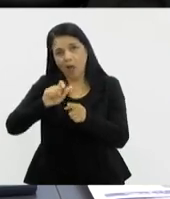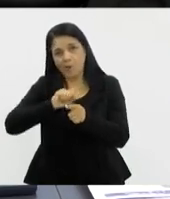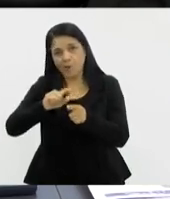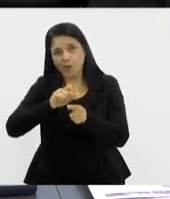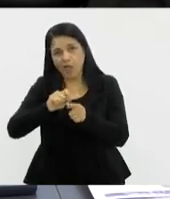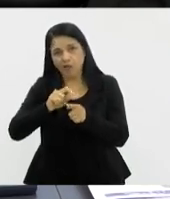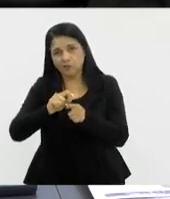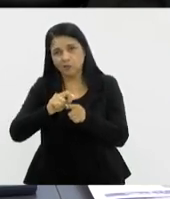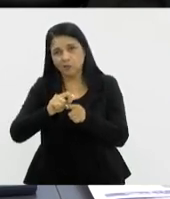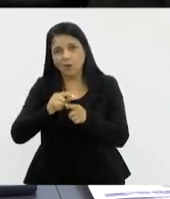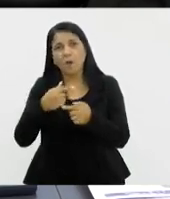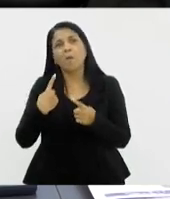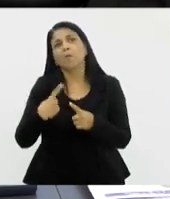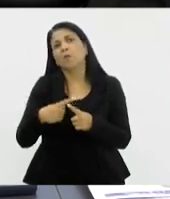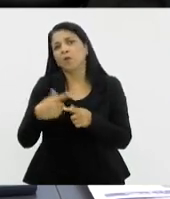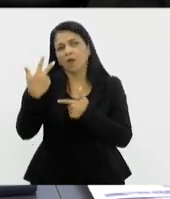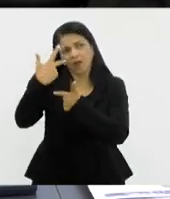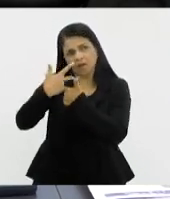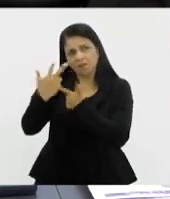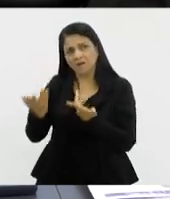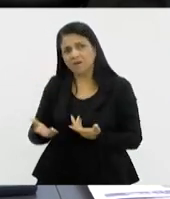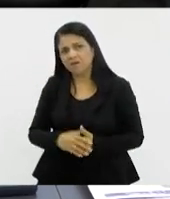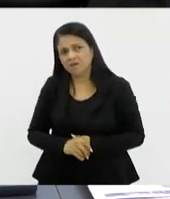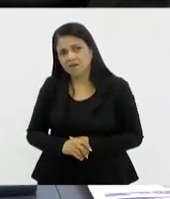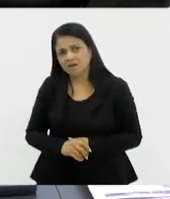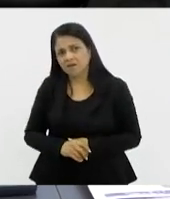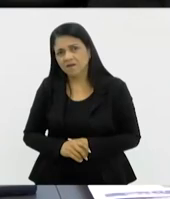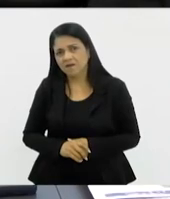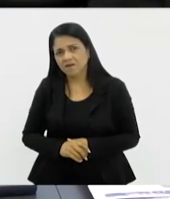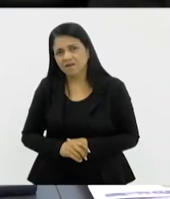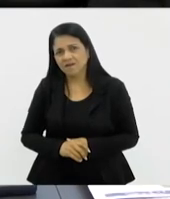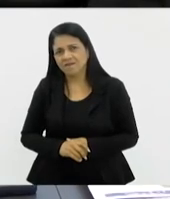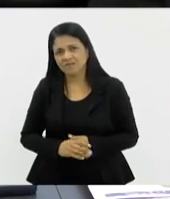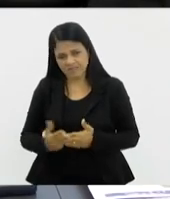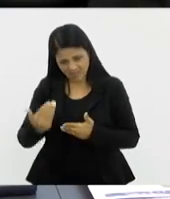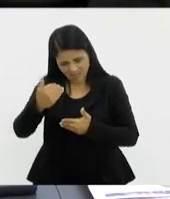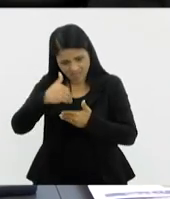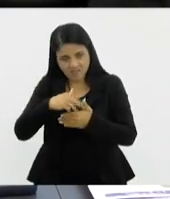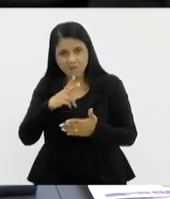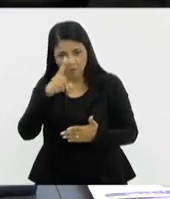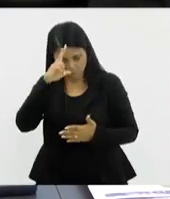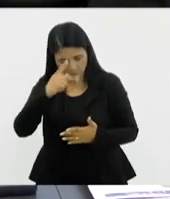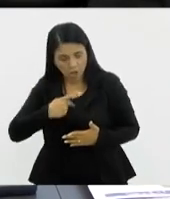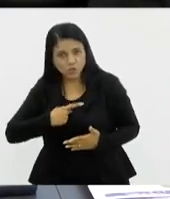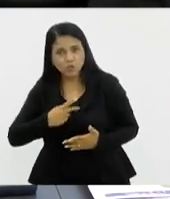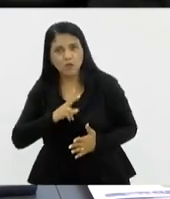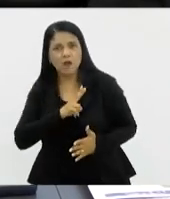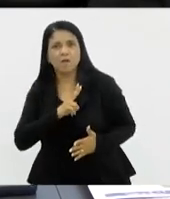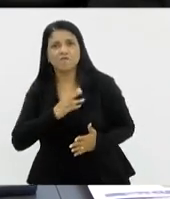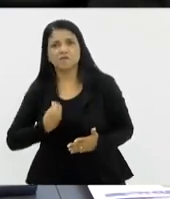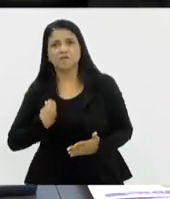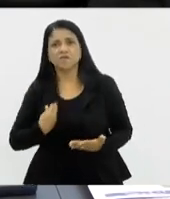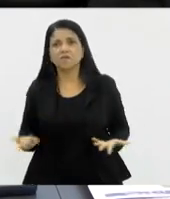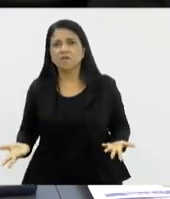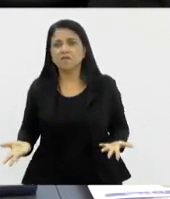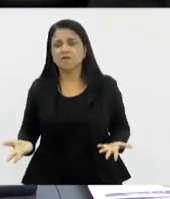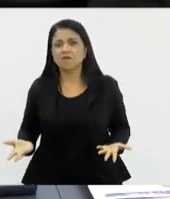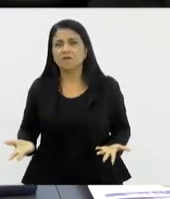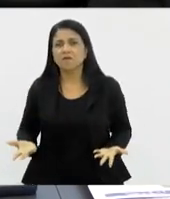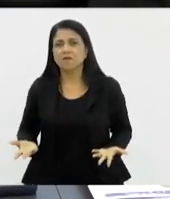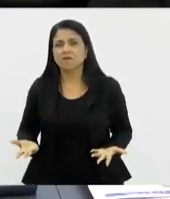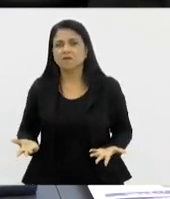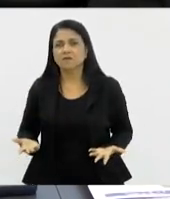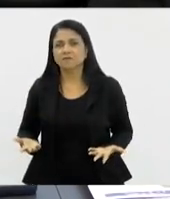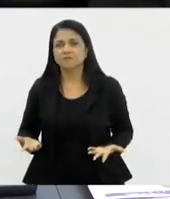que câmara? Vai entrar na sua privacidade? E, pô, mesmo que sejam os